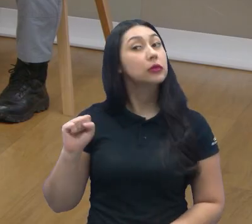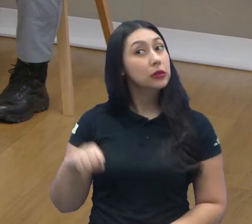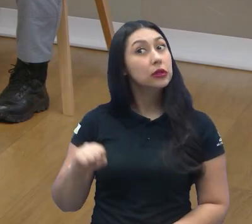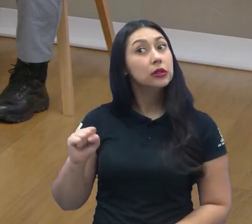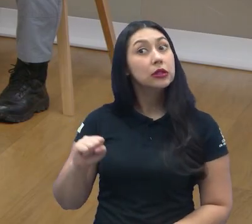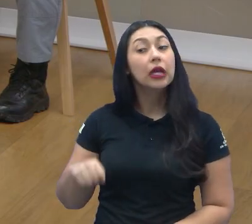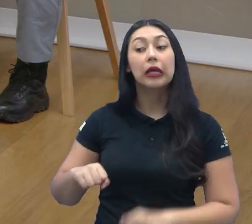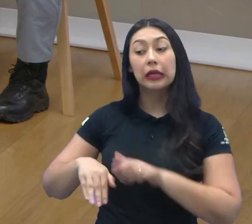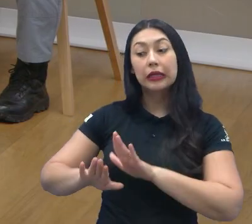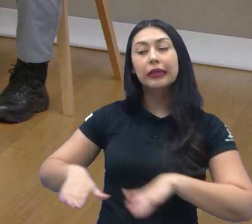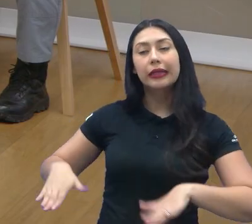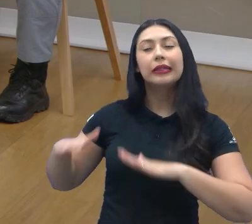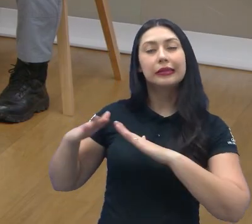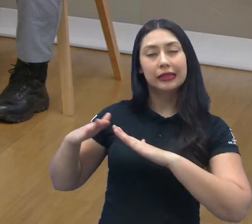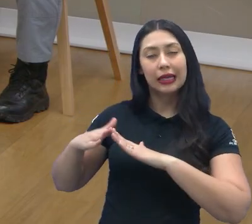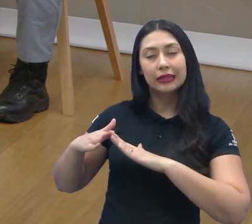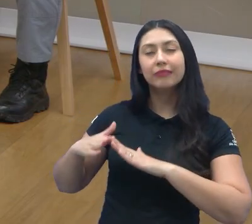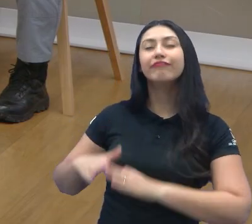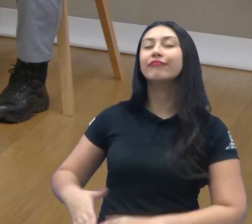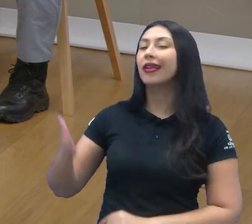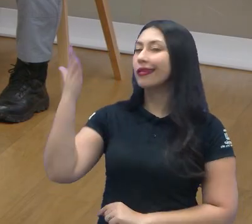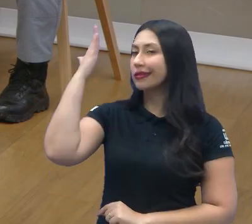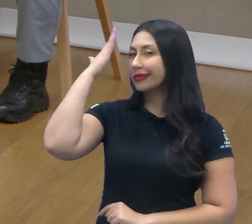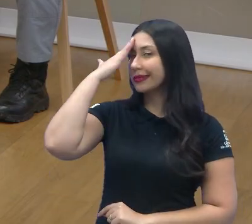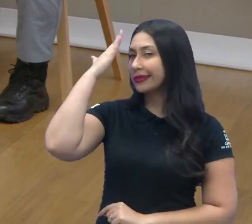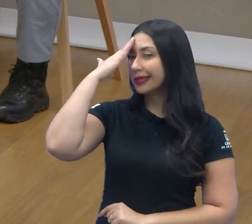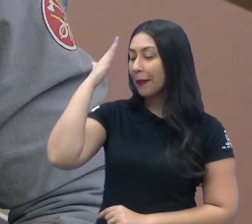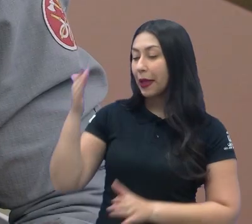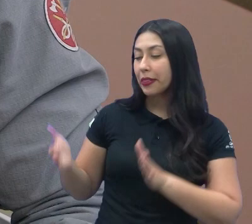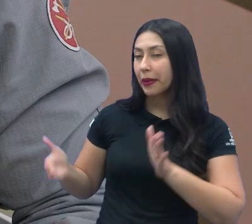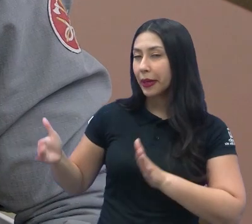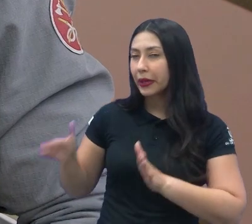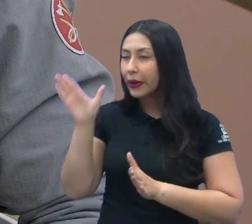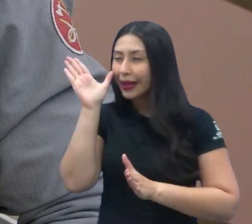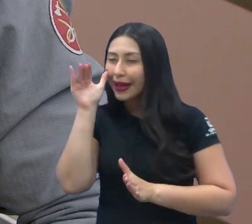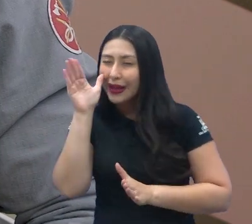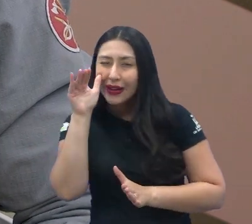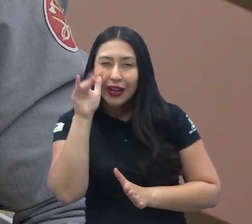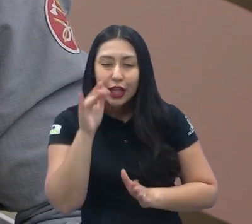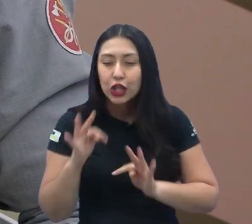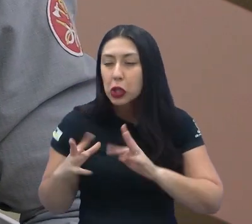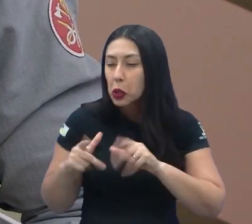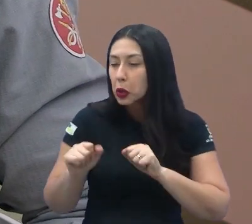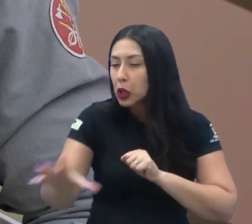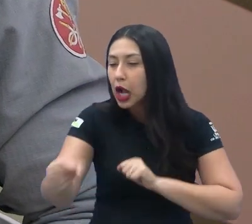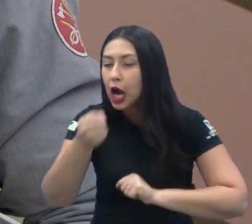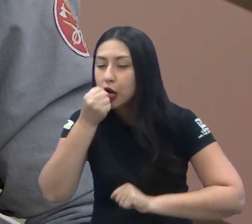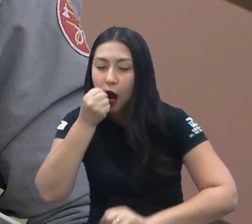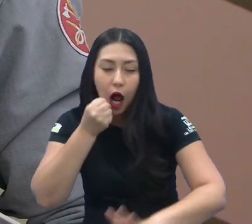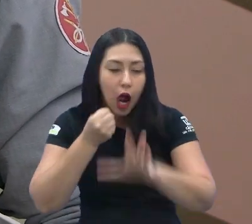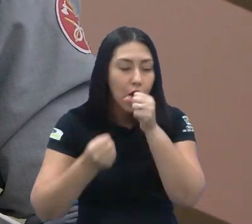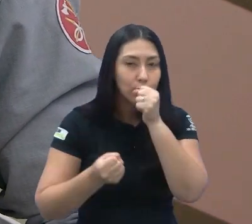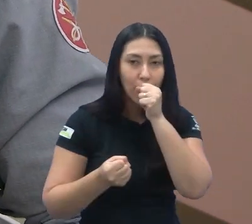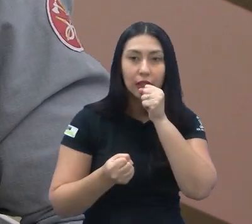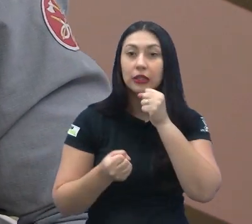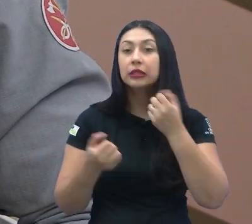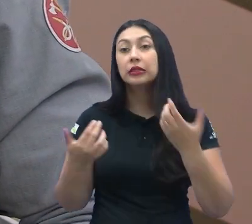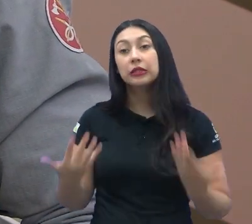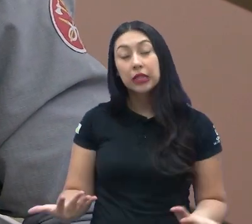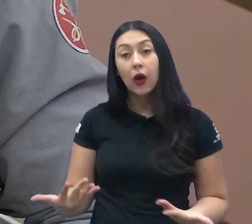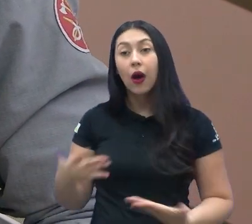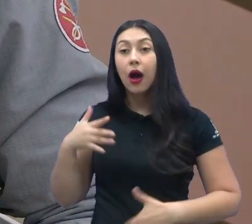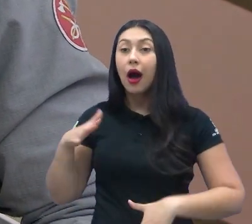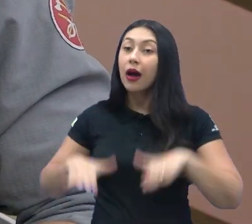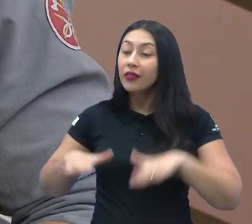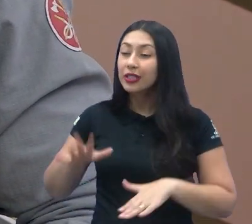em casa sabe como que é essa fase da vida. A criança tem mania de colocar tudo, levar as coisas na boca. Verdade. E por vezes vê o líquido